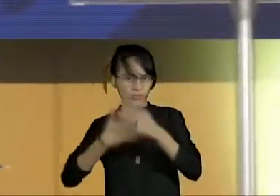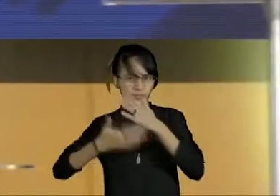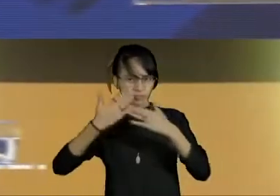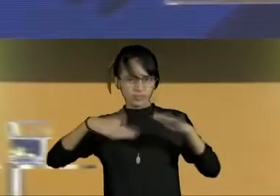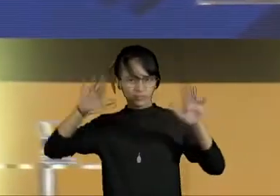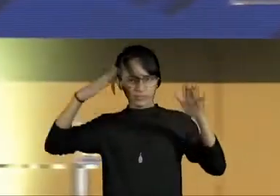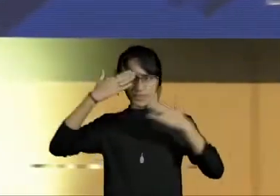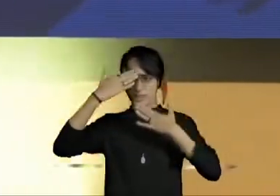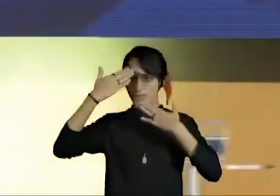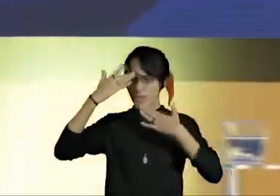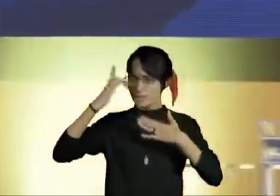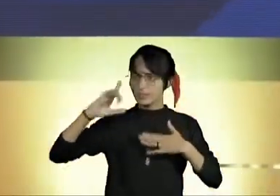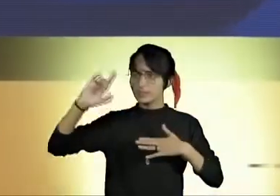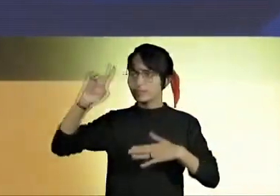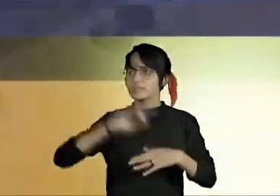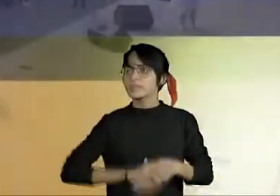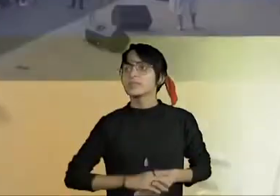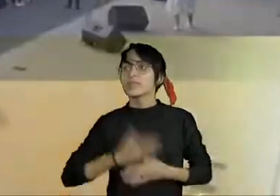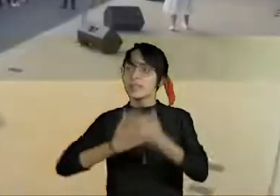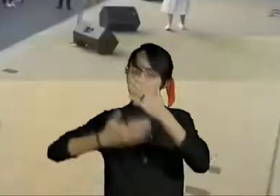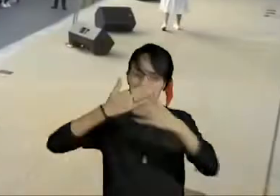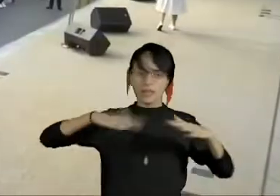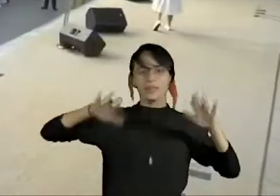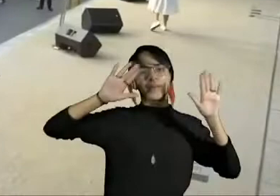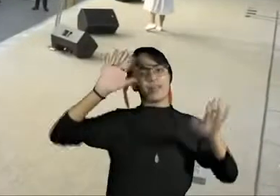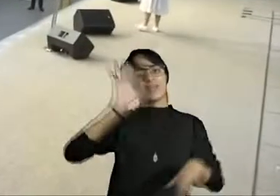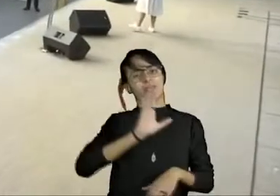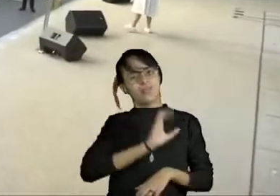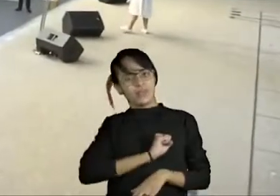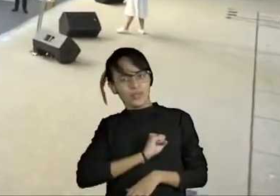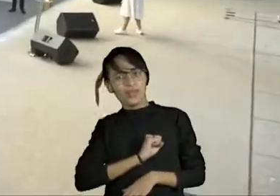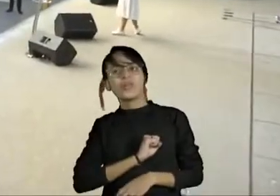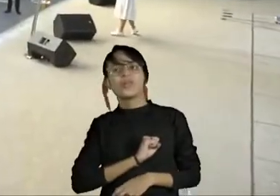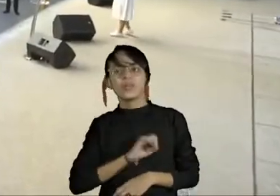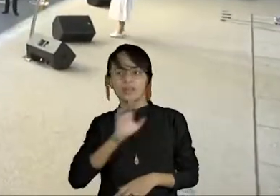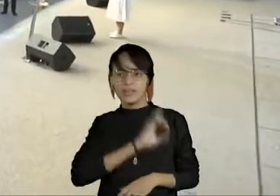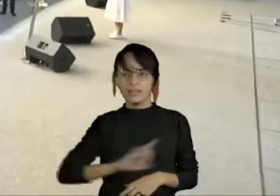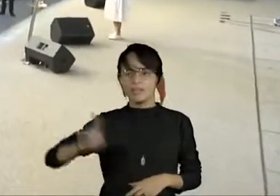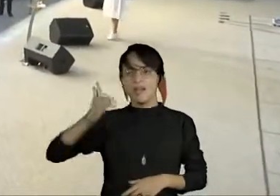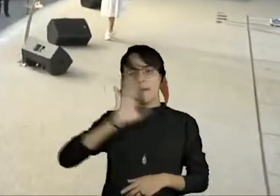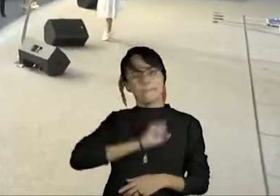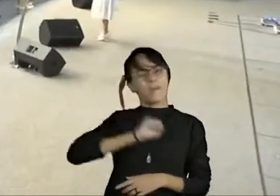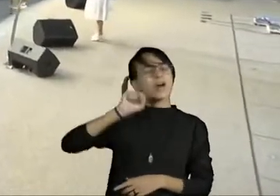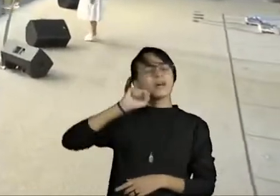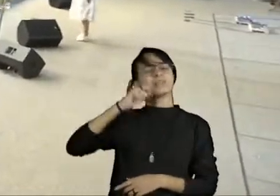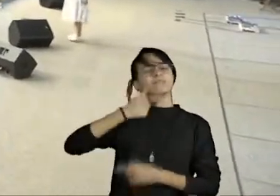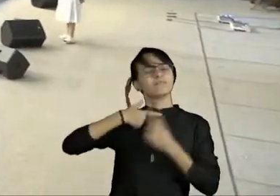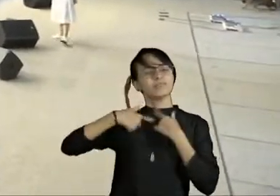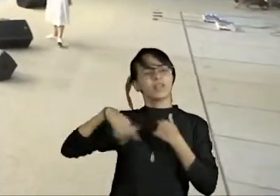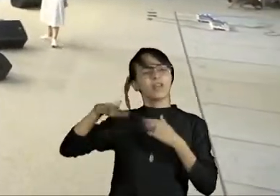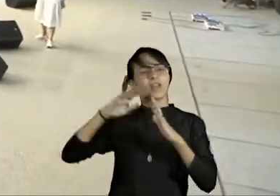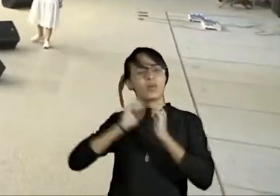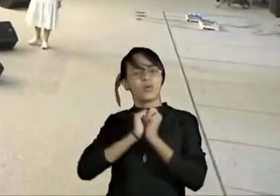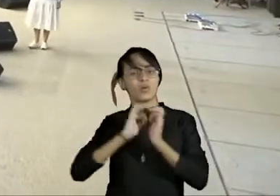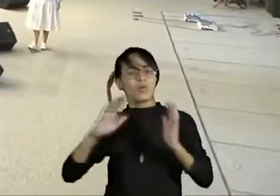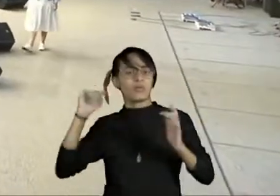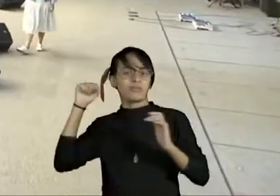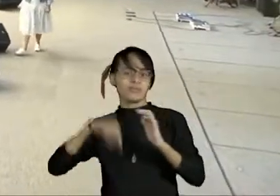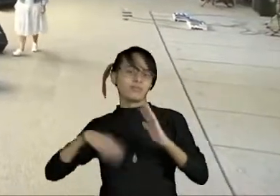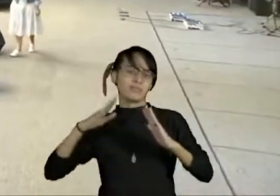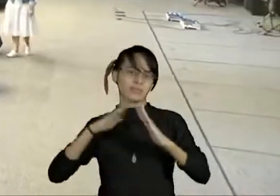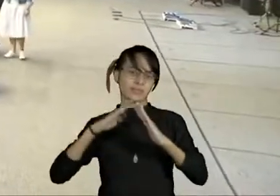renda graças ao Senhor. Levante a sua mão e adore o amado, o desejado e a glória desta casa.